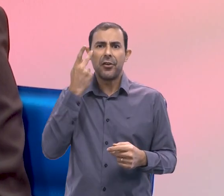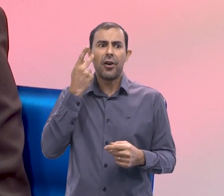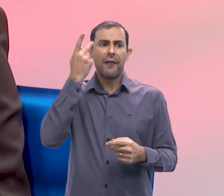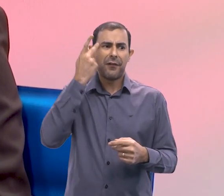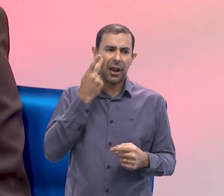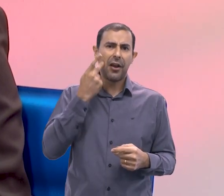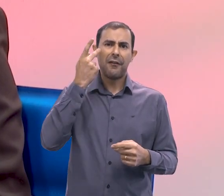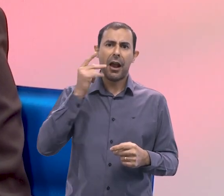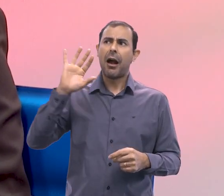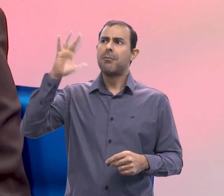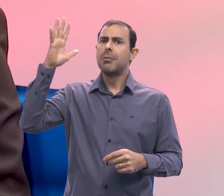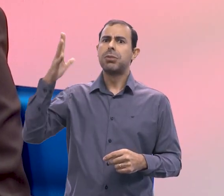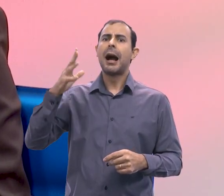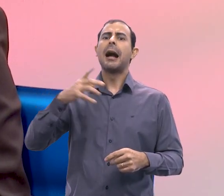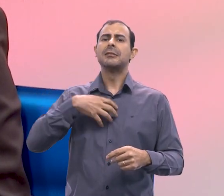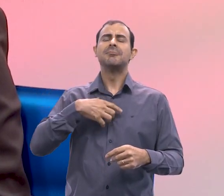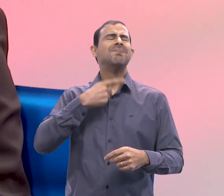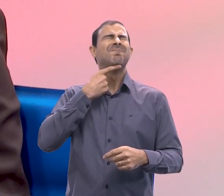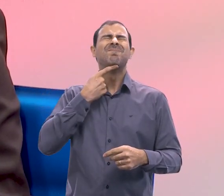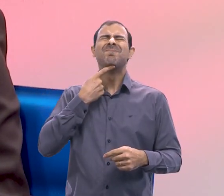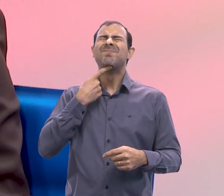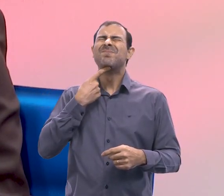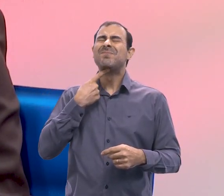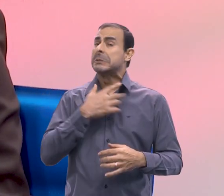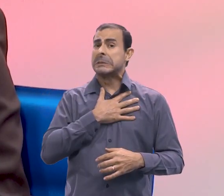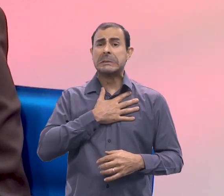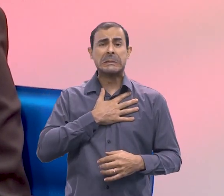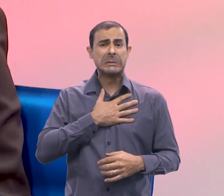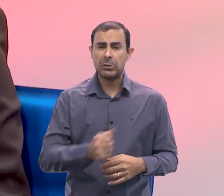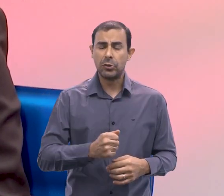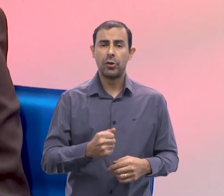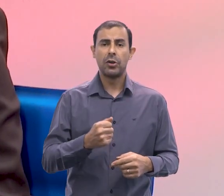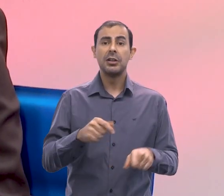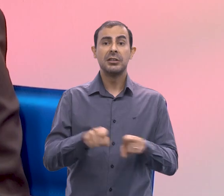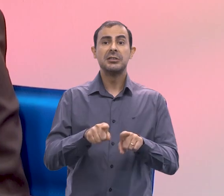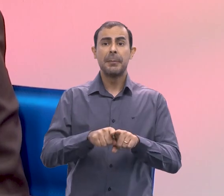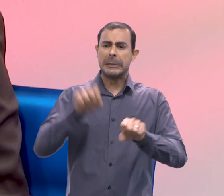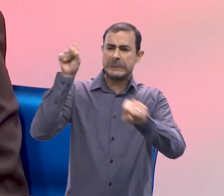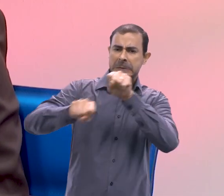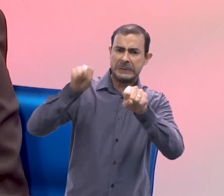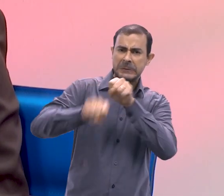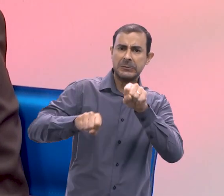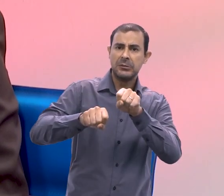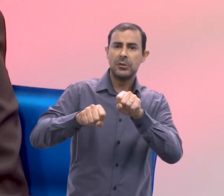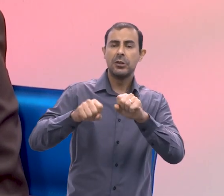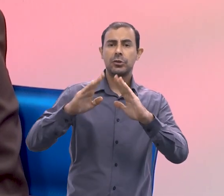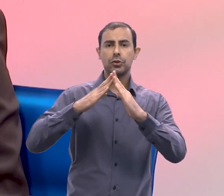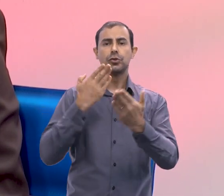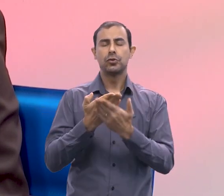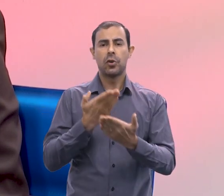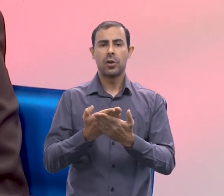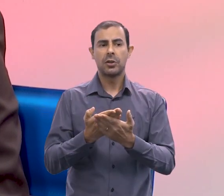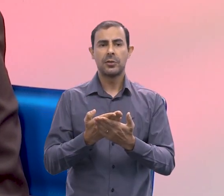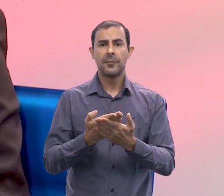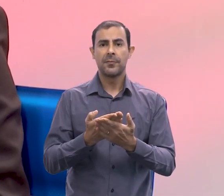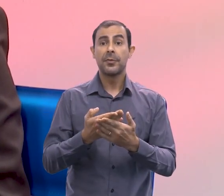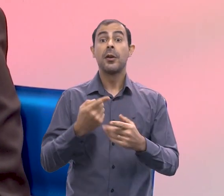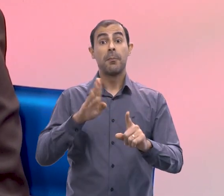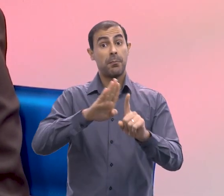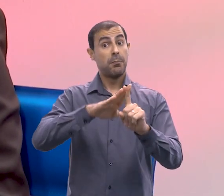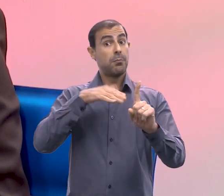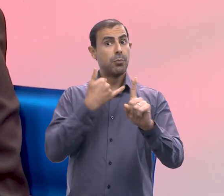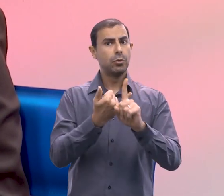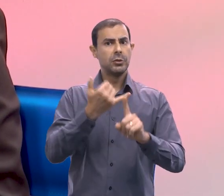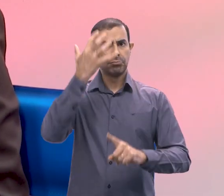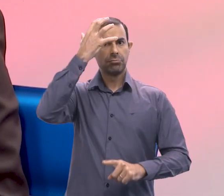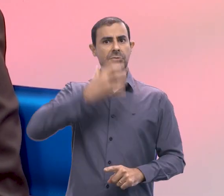levado muitas crianças, infelizmente adolescentes, ao suicídio e principalmente à agressão física nas escolas. Então a gente tem que levar a sério.